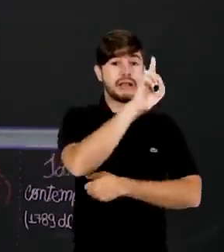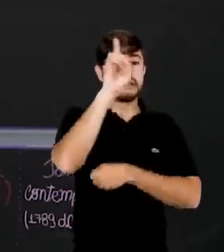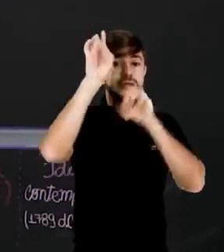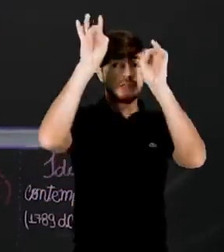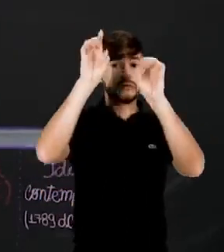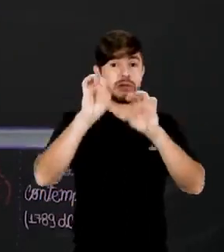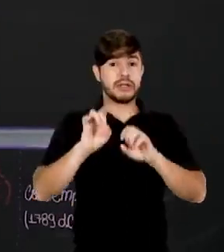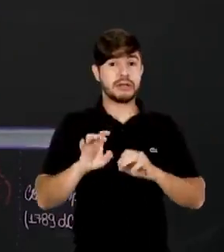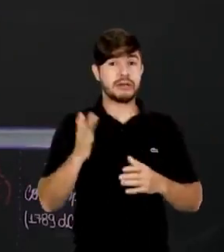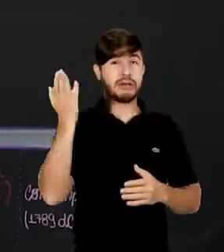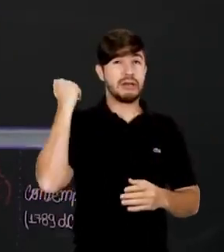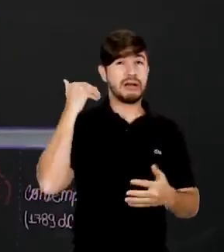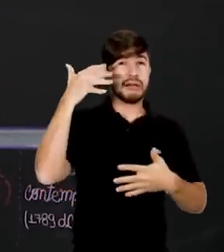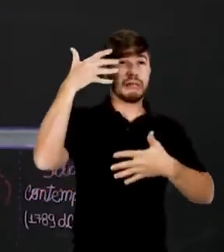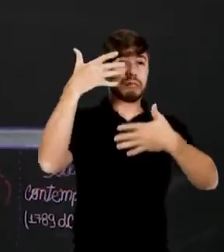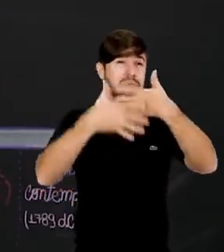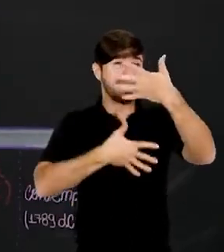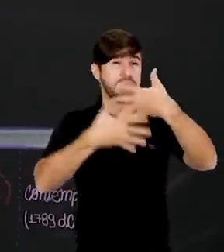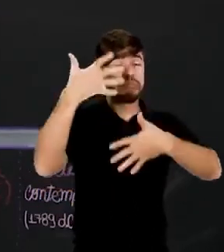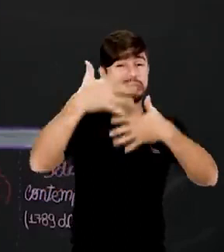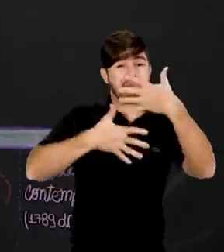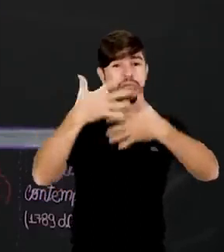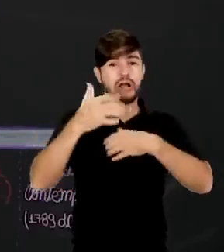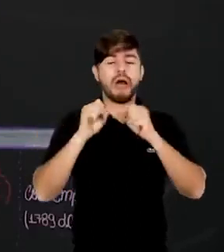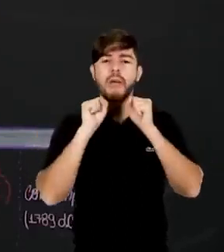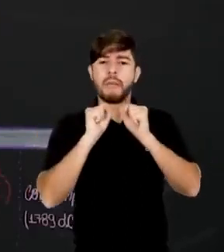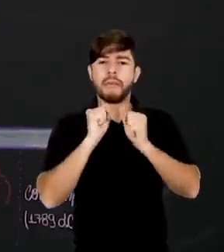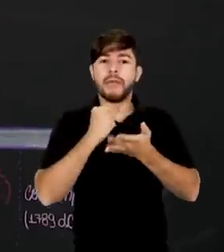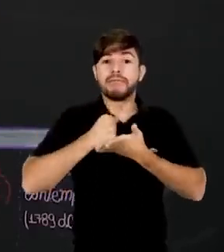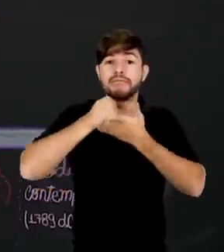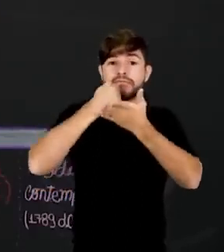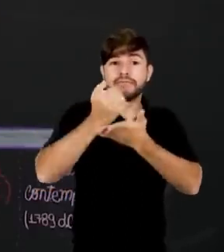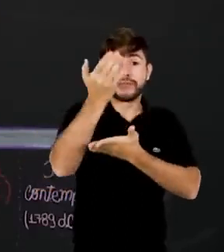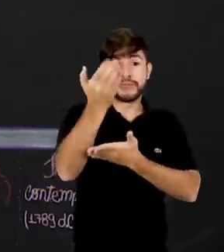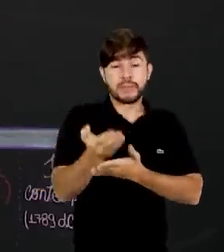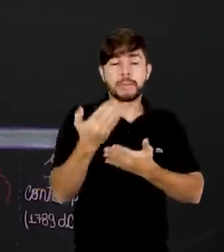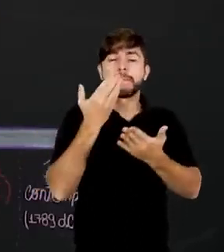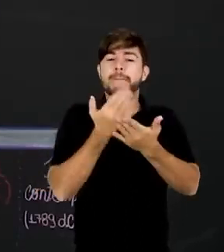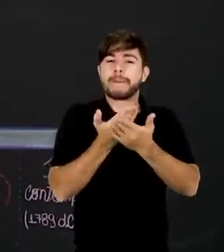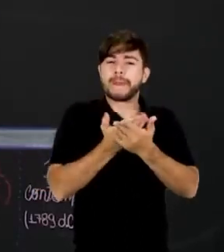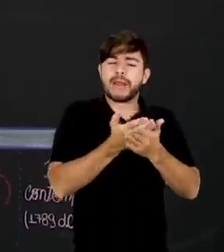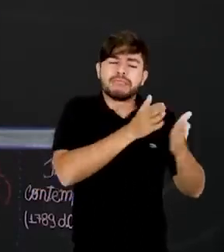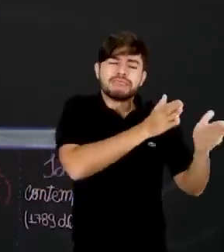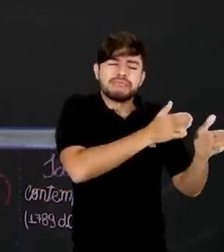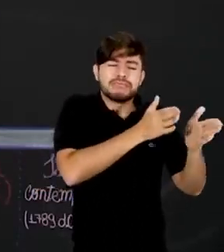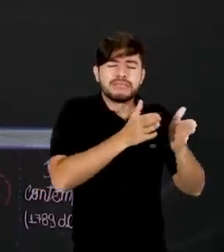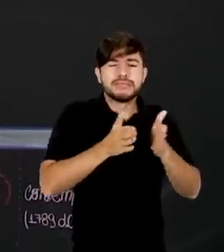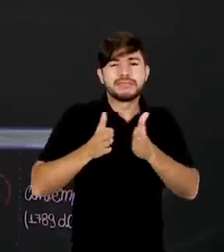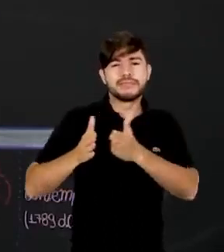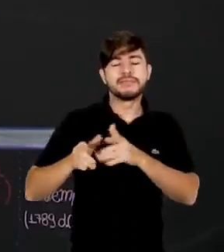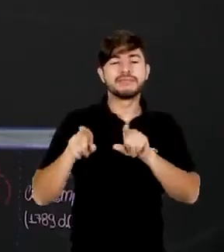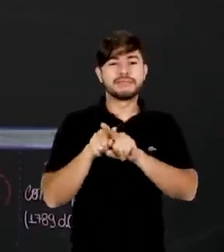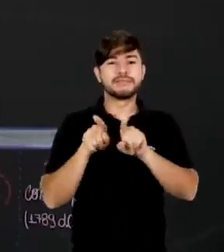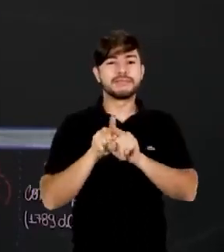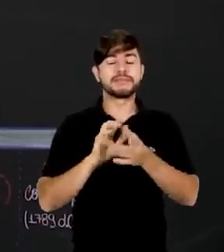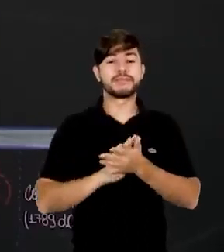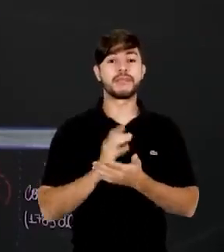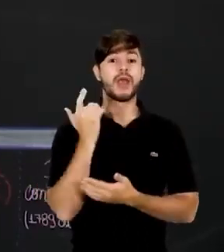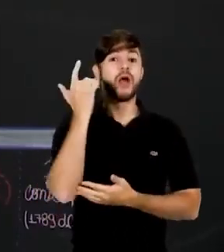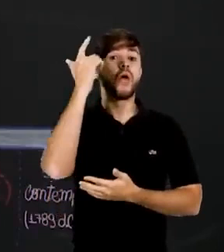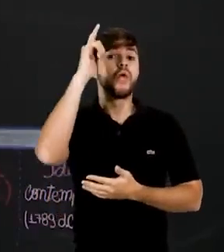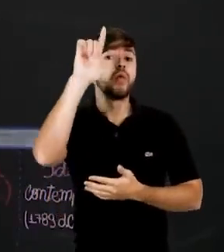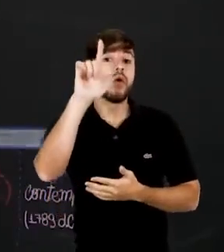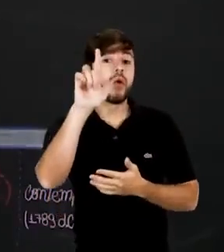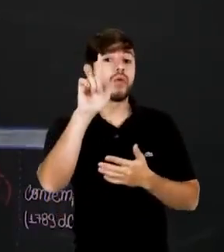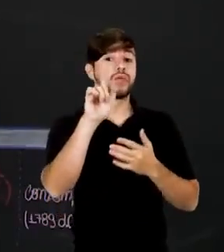antes da outra sem ter sido dessa forma, e pode te ajudar a estudar os processos históricos também. Um outro recurso